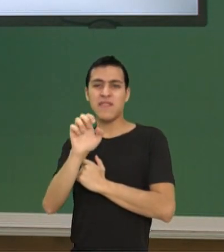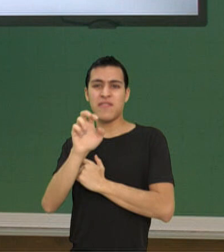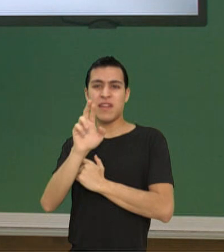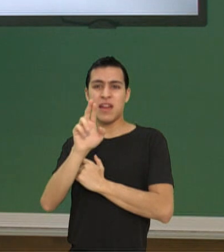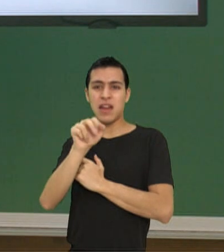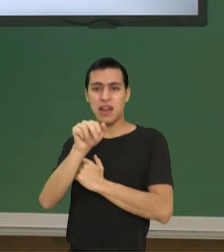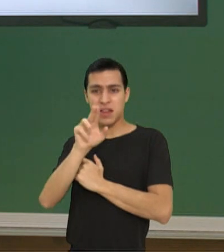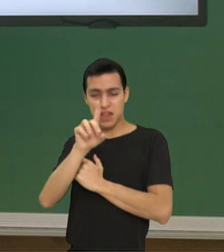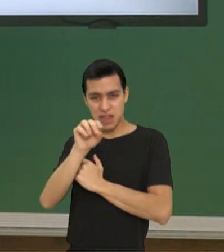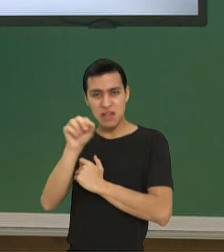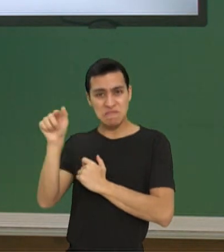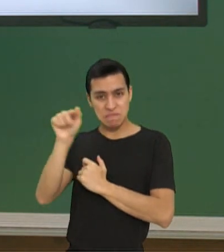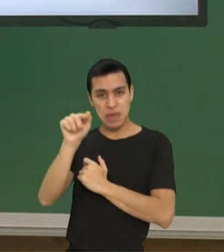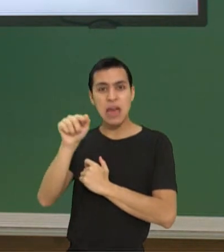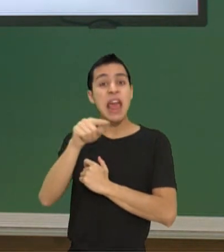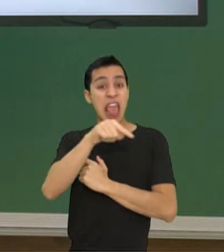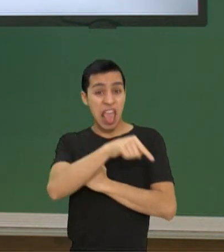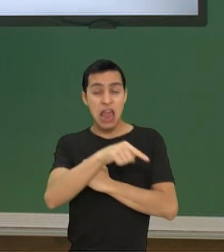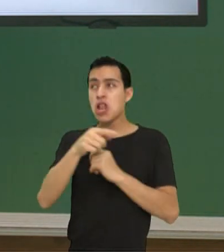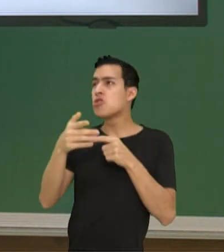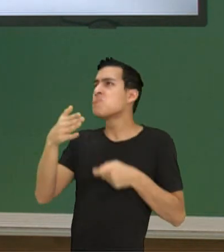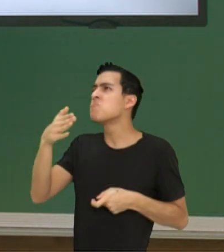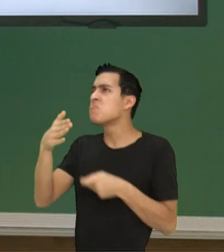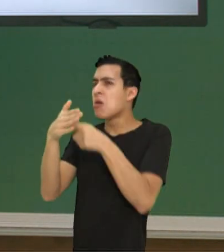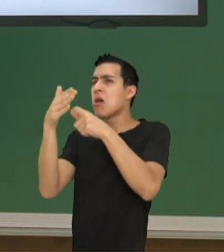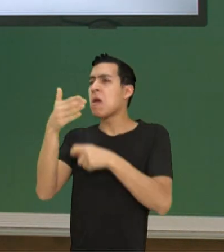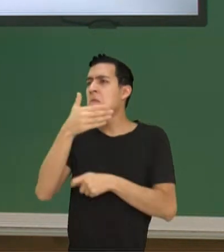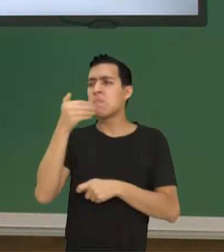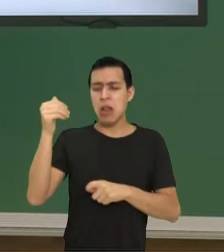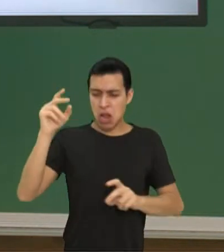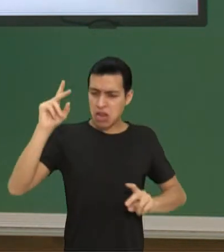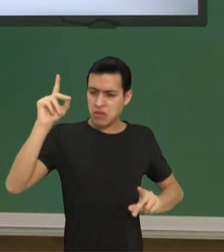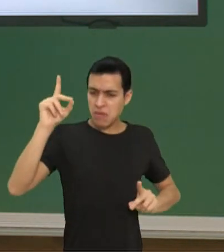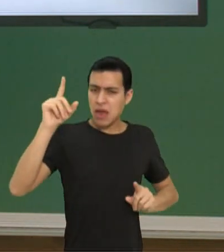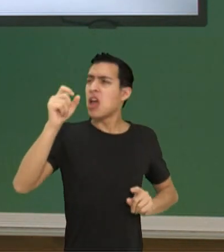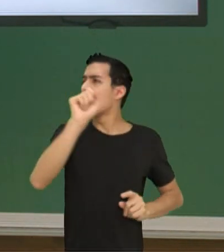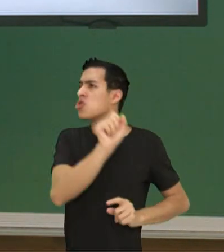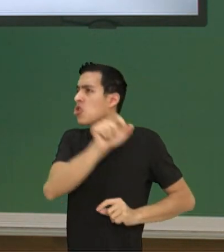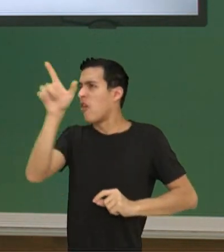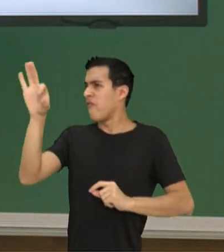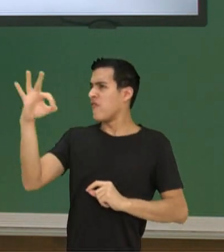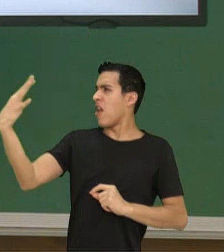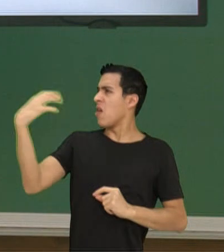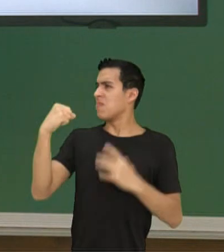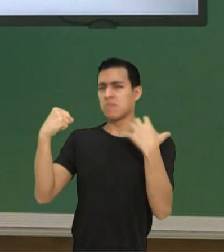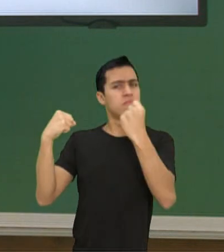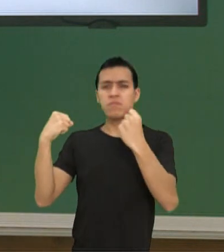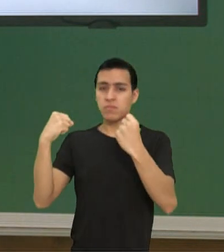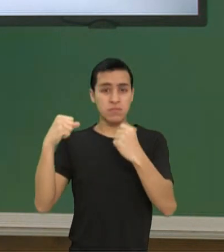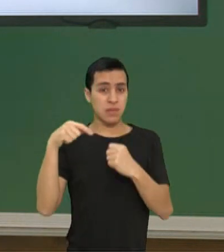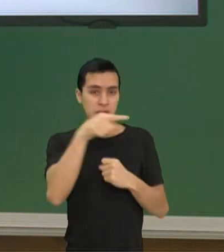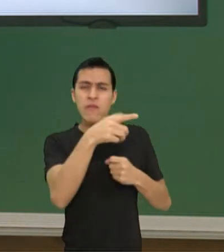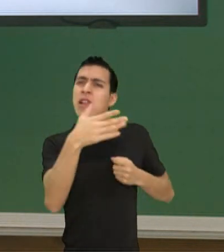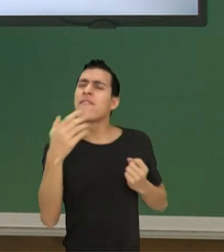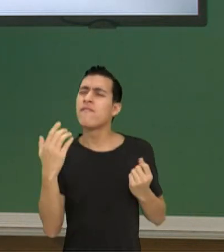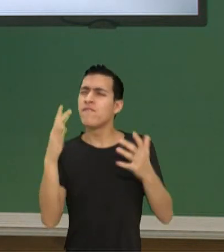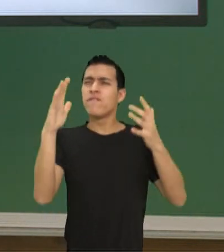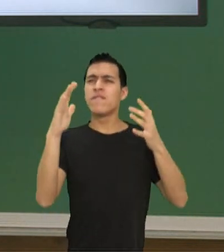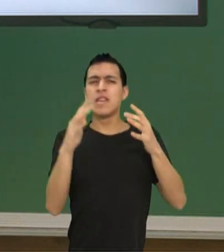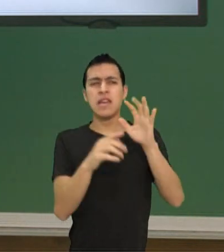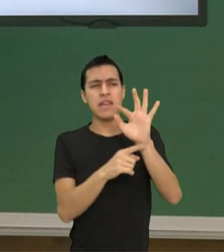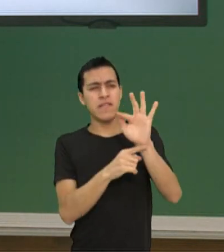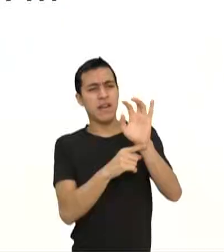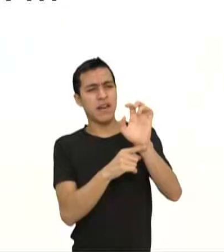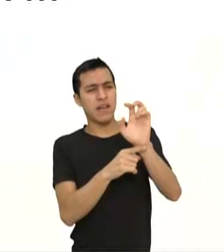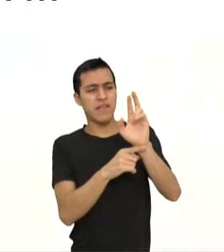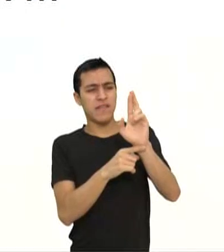falando? Melhor, né, com o governo espanhol do que com o governo francês. E aí, viva Fernando VII, vou colocar aí a foto do